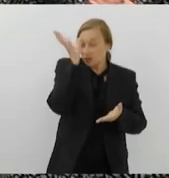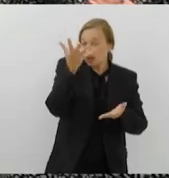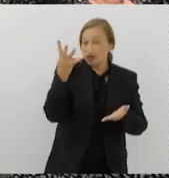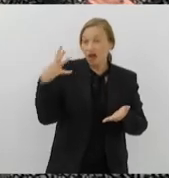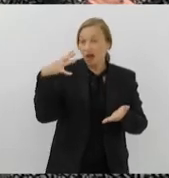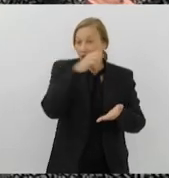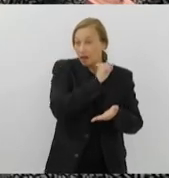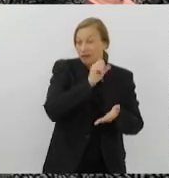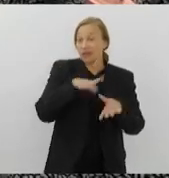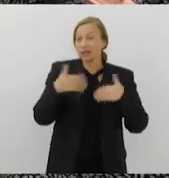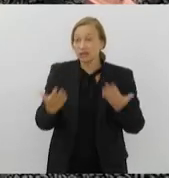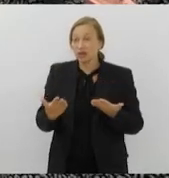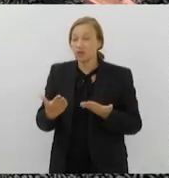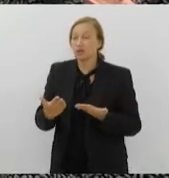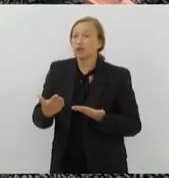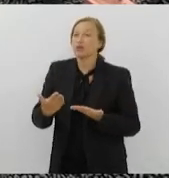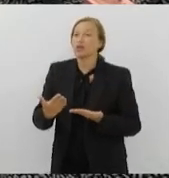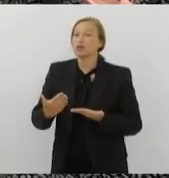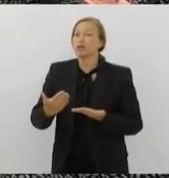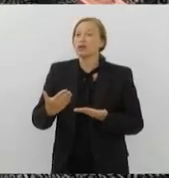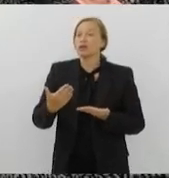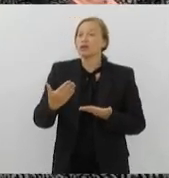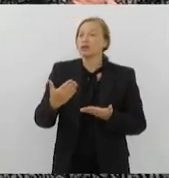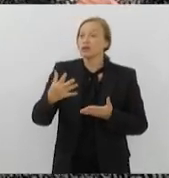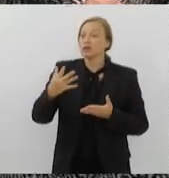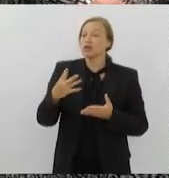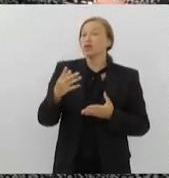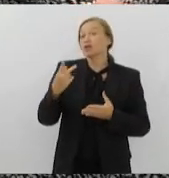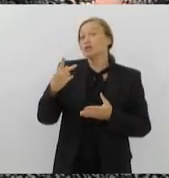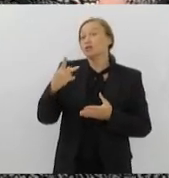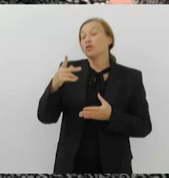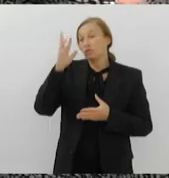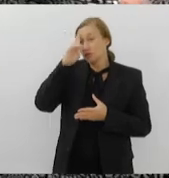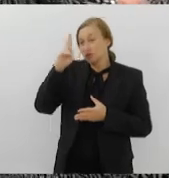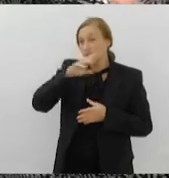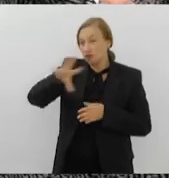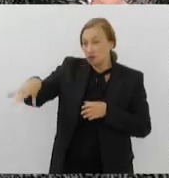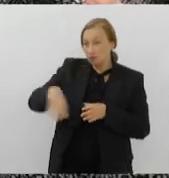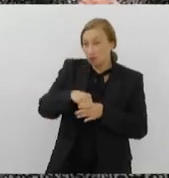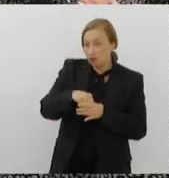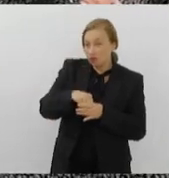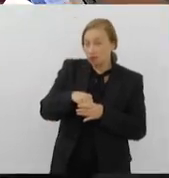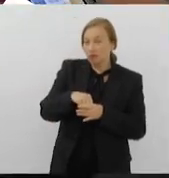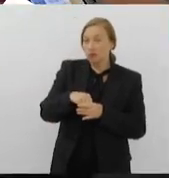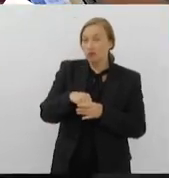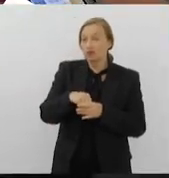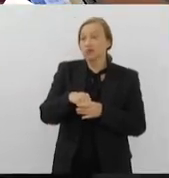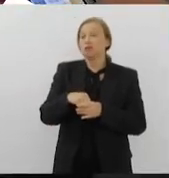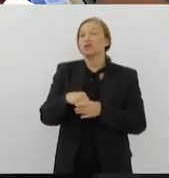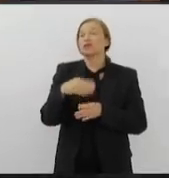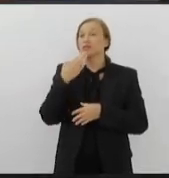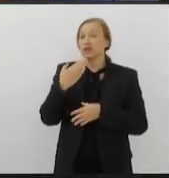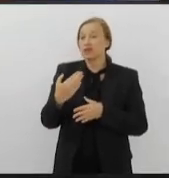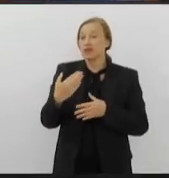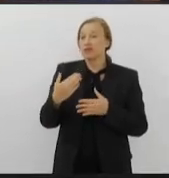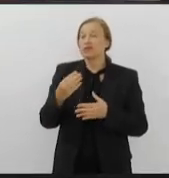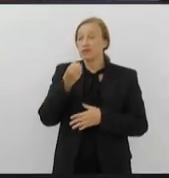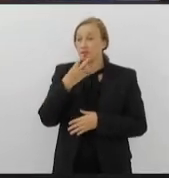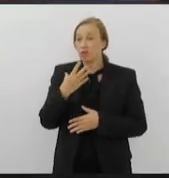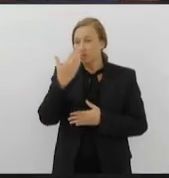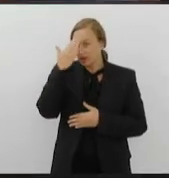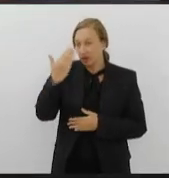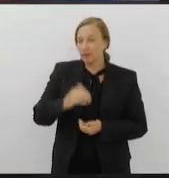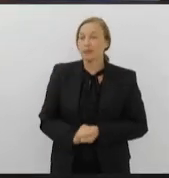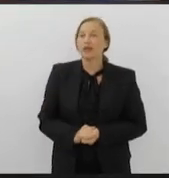a sua presença na condução disso é realmente, absolutamente necessária. Muito obrigado. Obrigado, Luiz. Jorge,